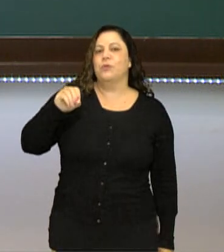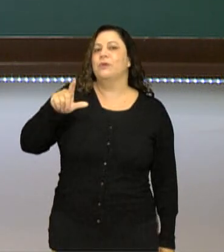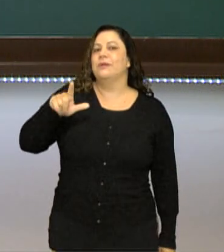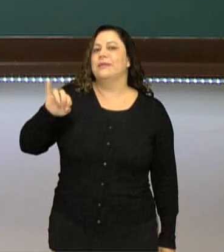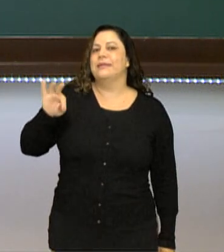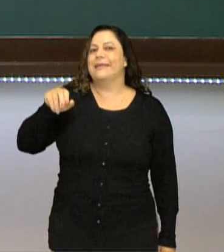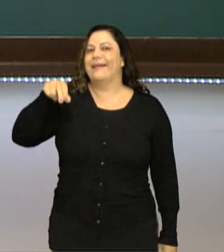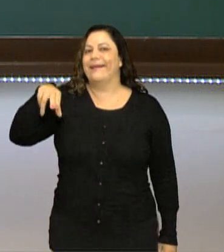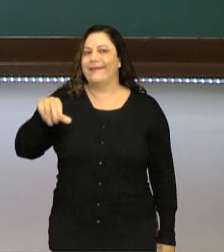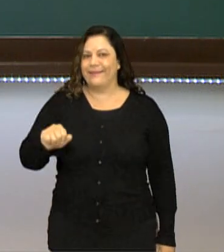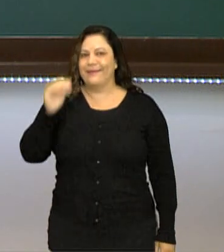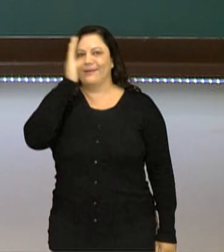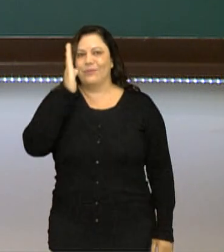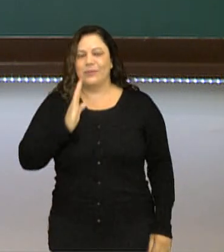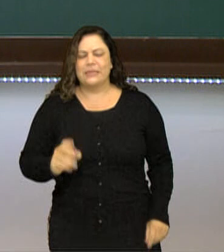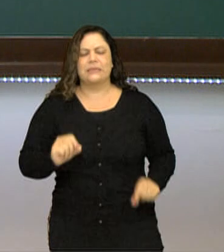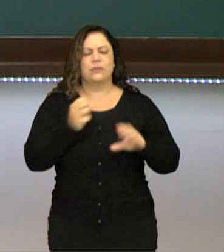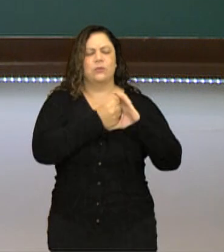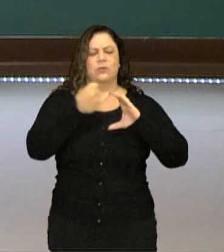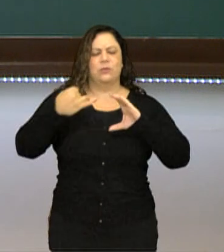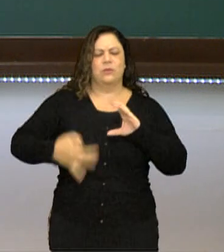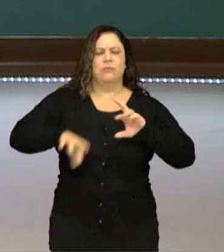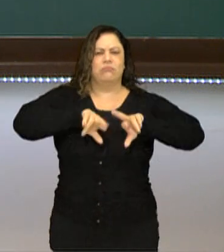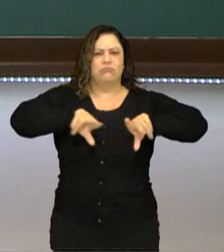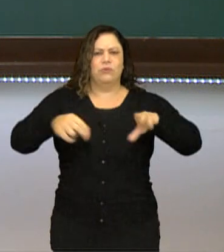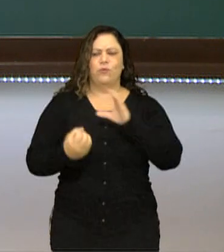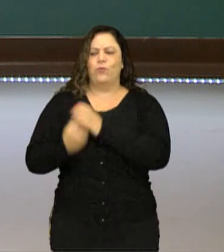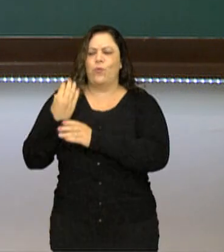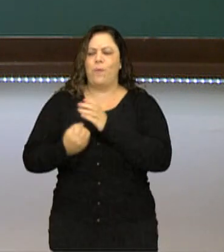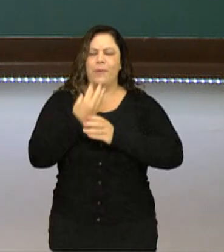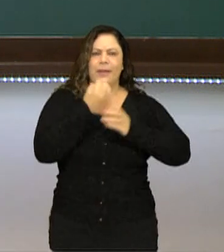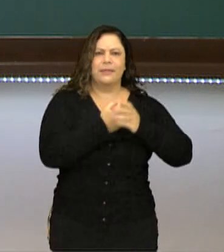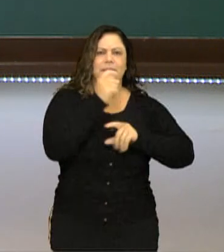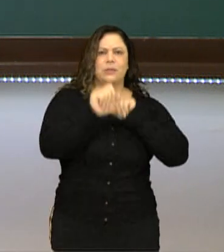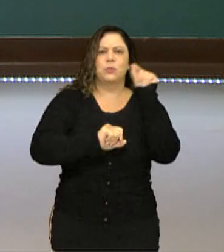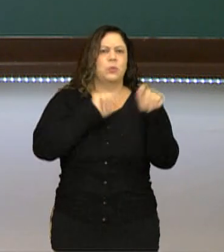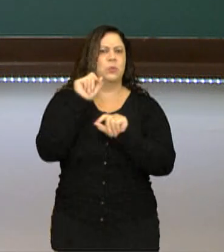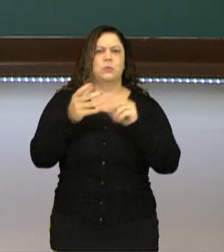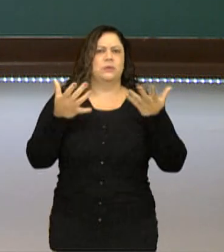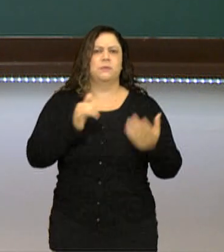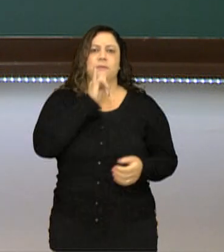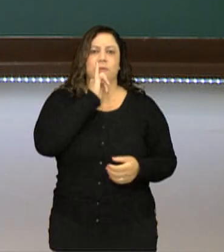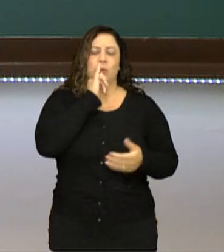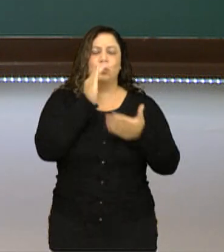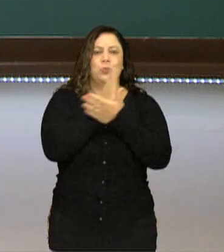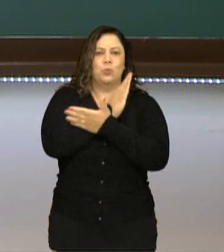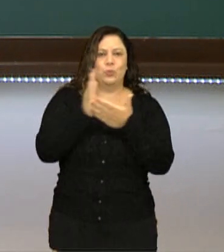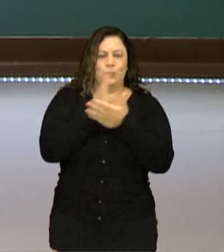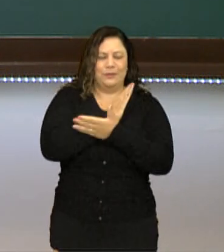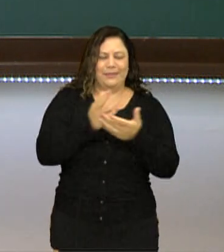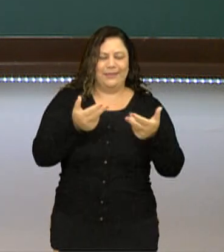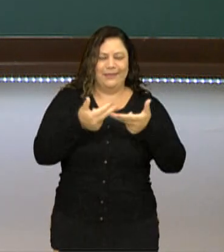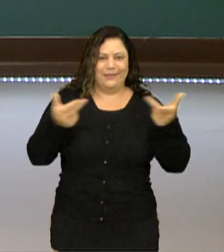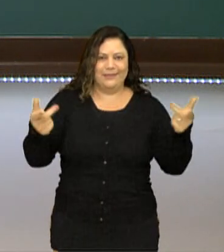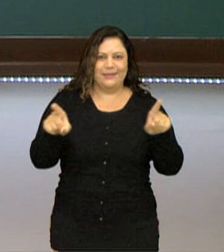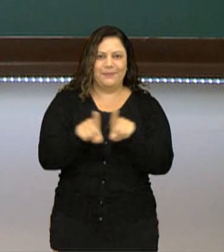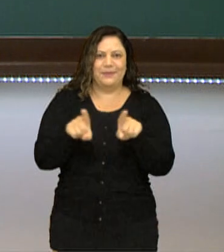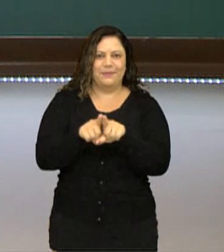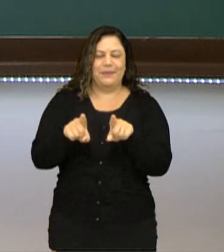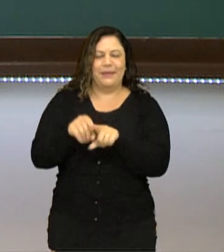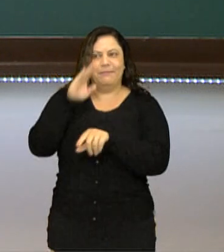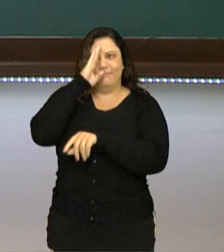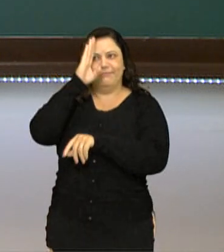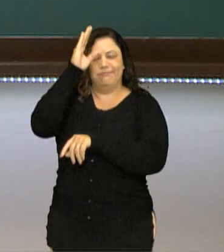formação dessas áreas, o que são as regiões metropolitanas e alguns exemplos de regiões metropolitanas brasileiras.